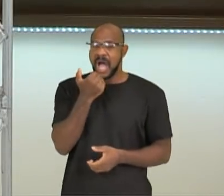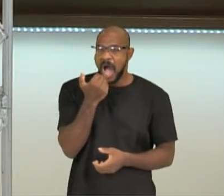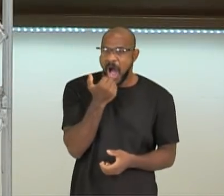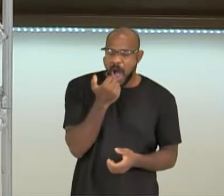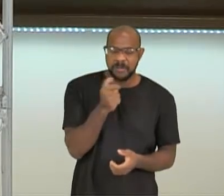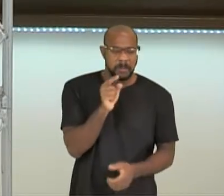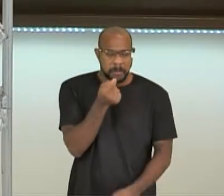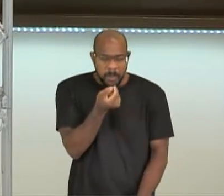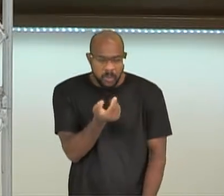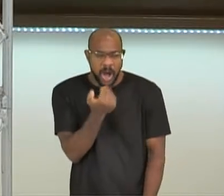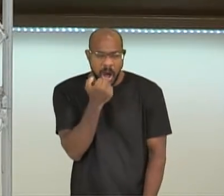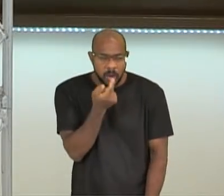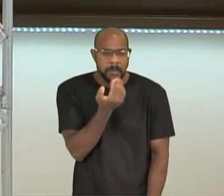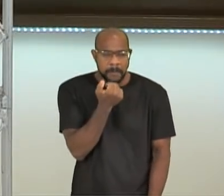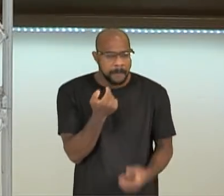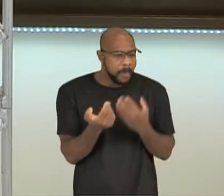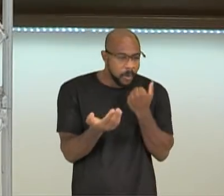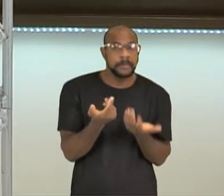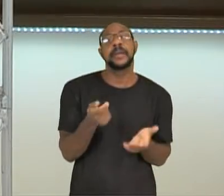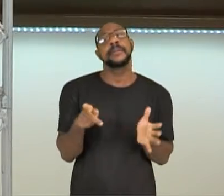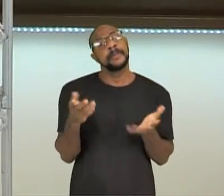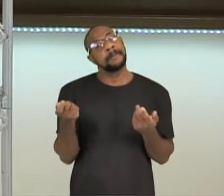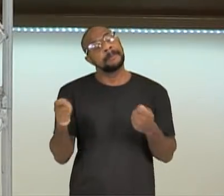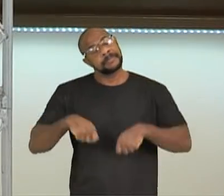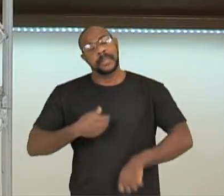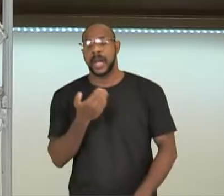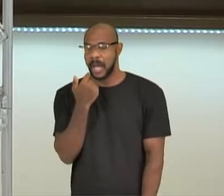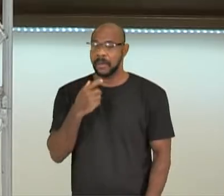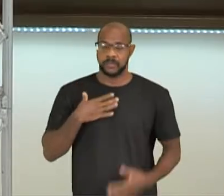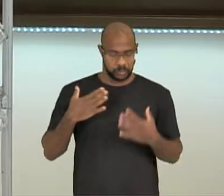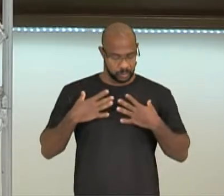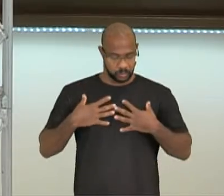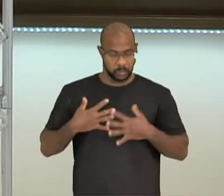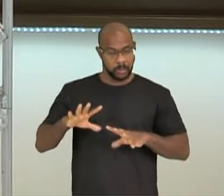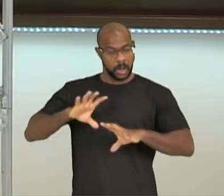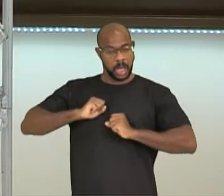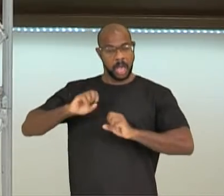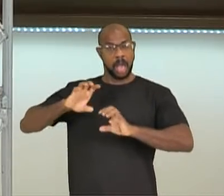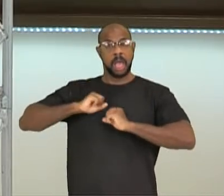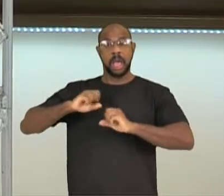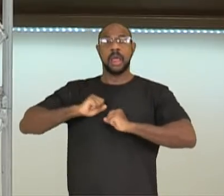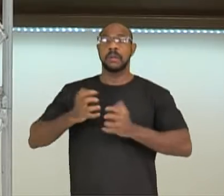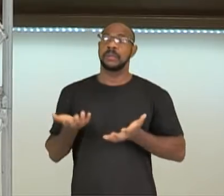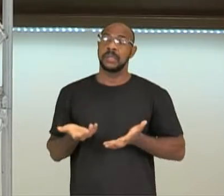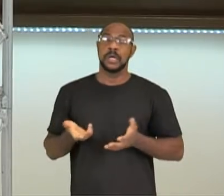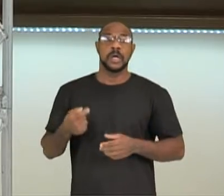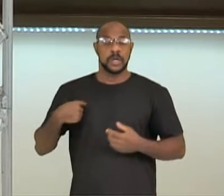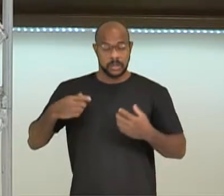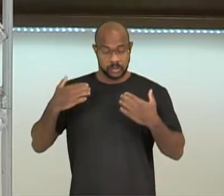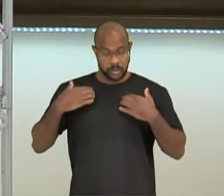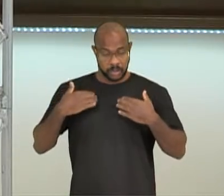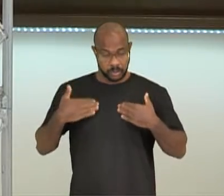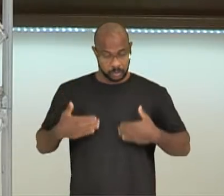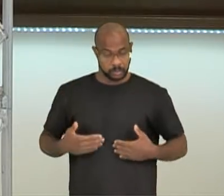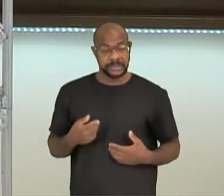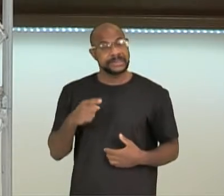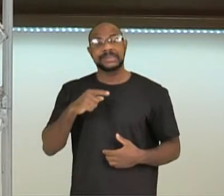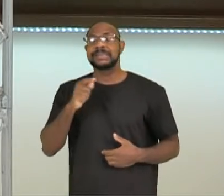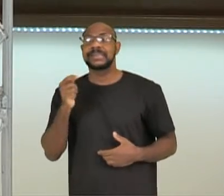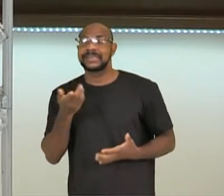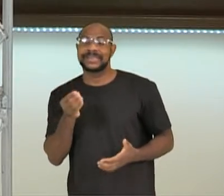pequenas quantidades, a gente está consumindo, né? E o nosso corpo está tentando segurar a onda ali,